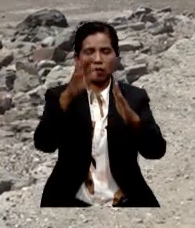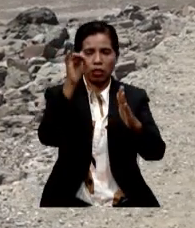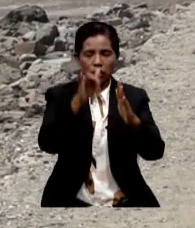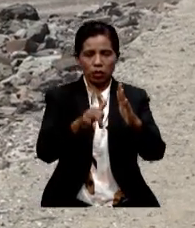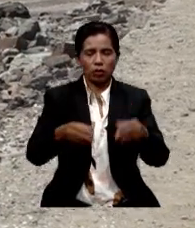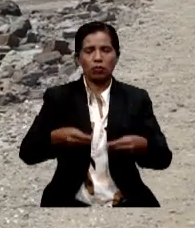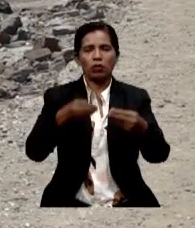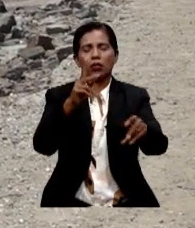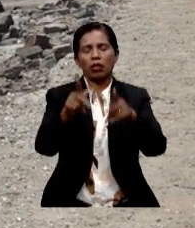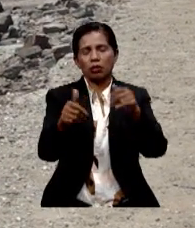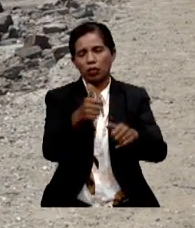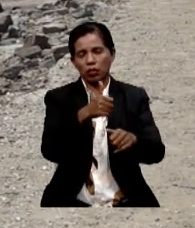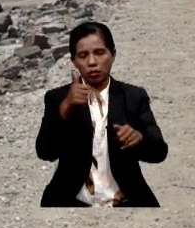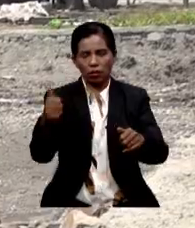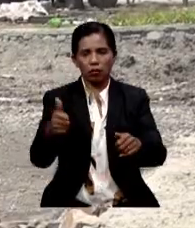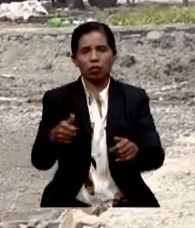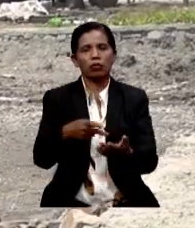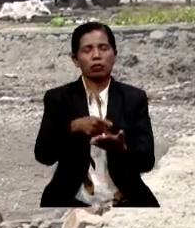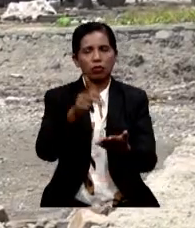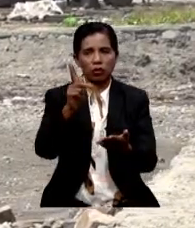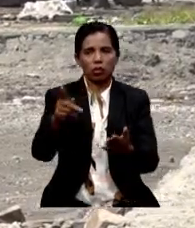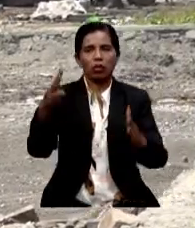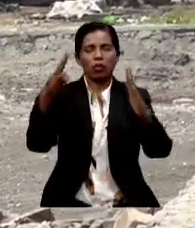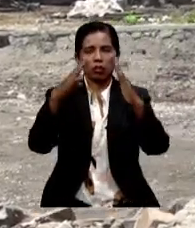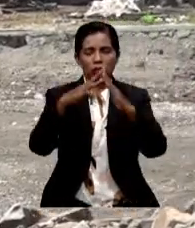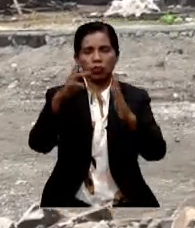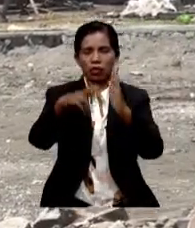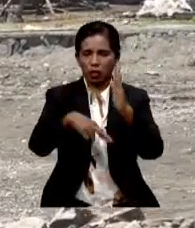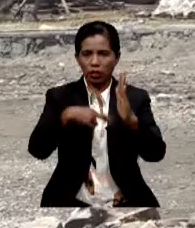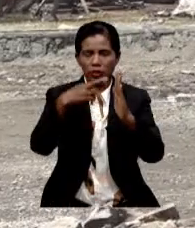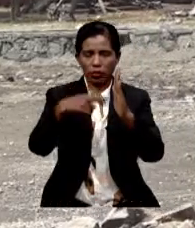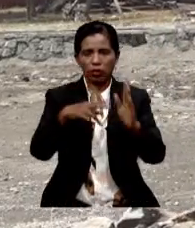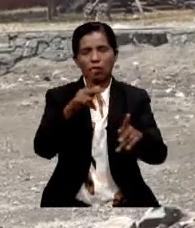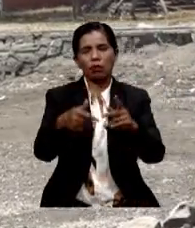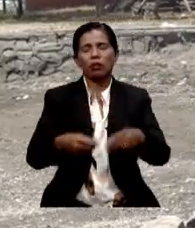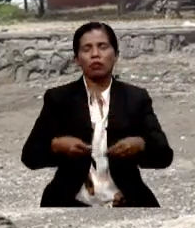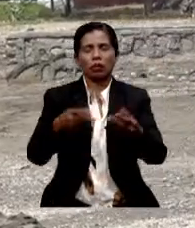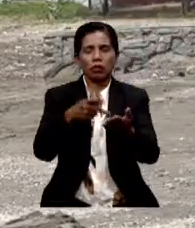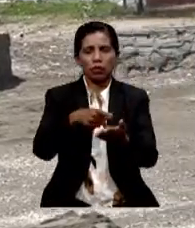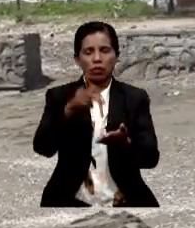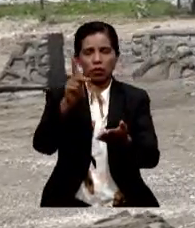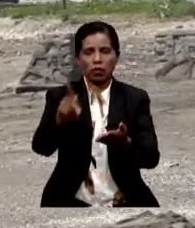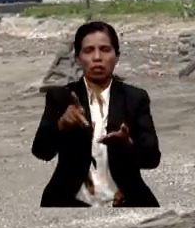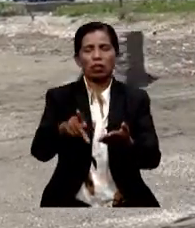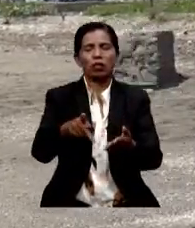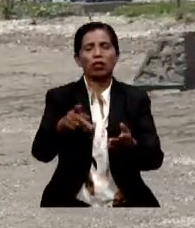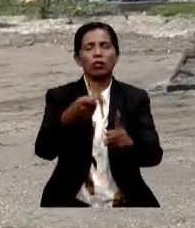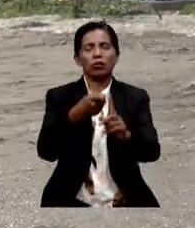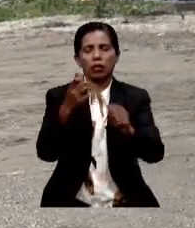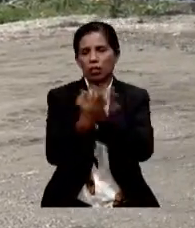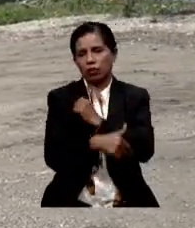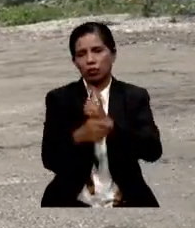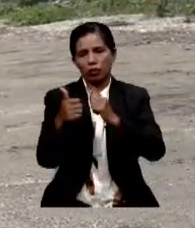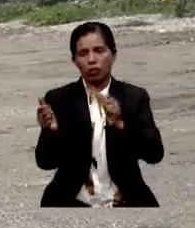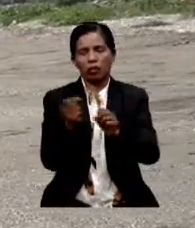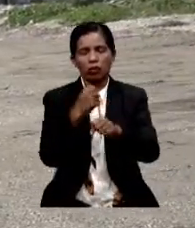foba cidadão seluk aluga, hari uma restaurante no balun fo aluga ba cidadão sira russe estrangeiro